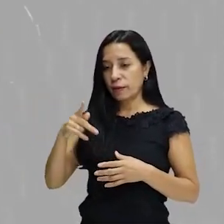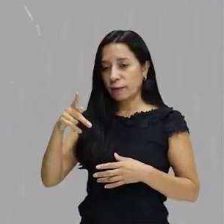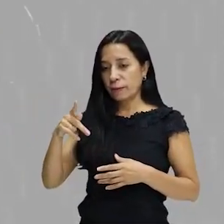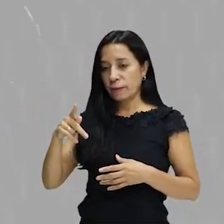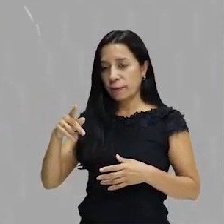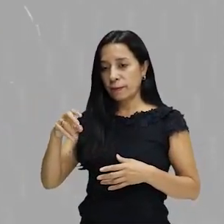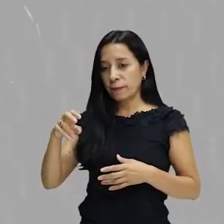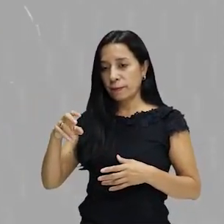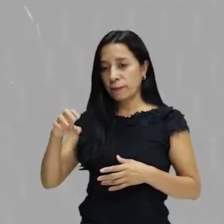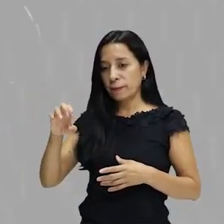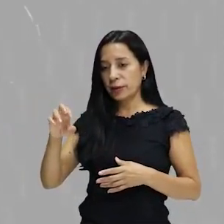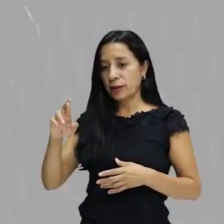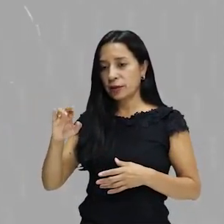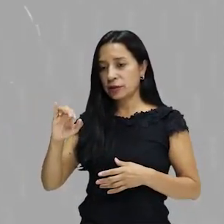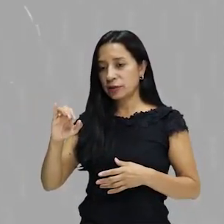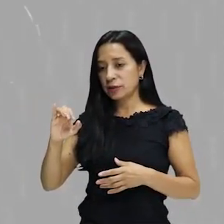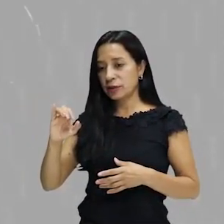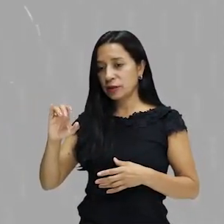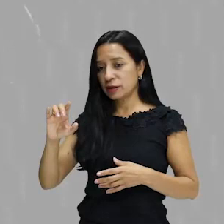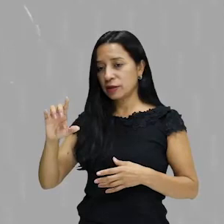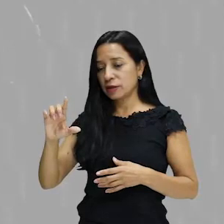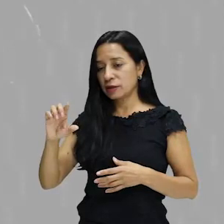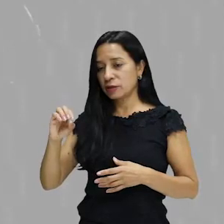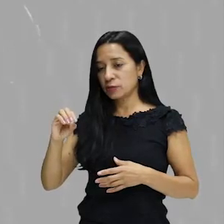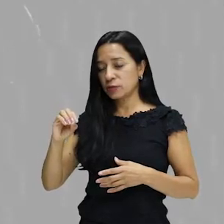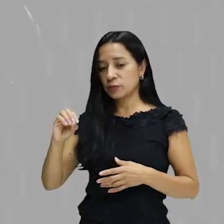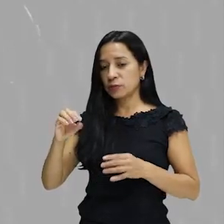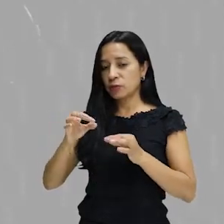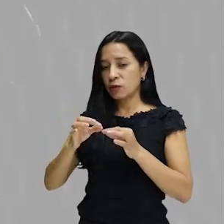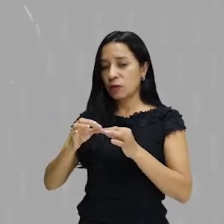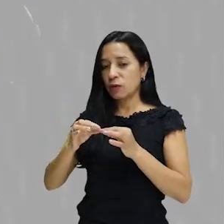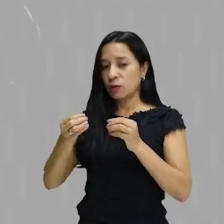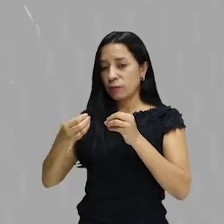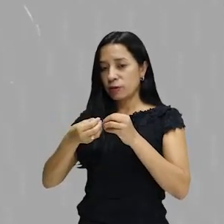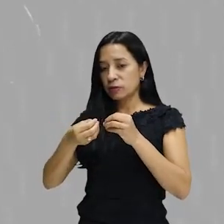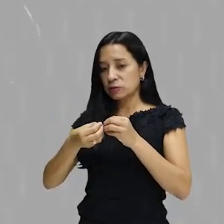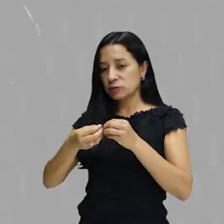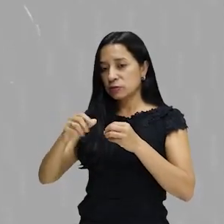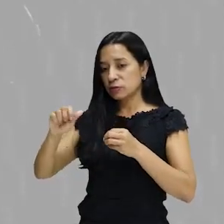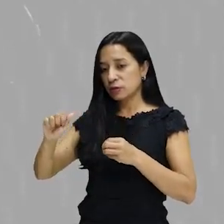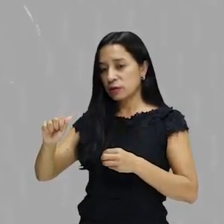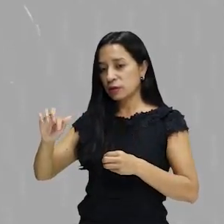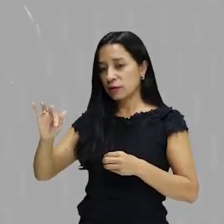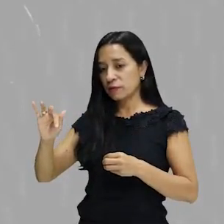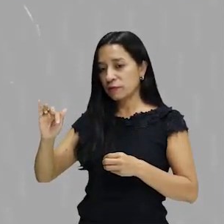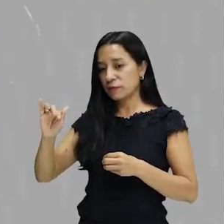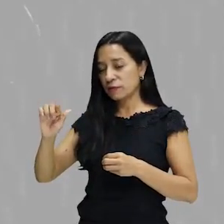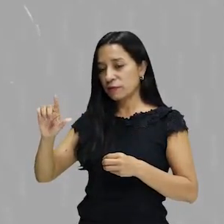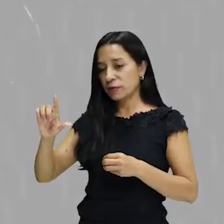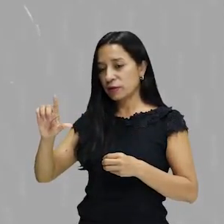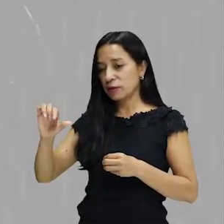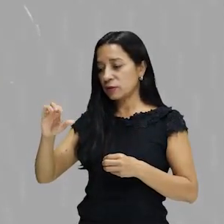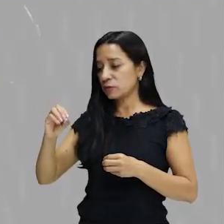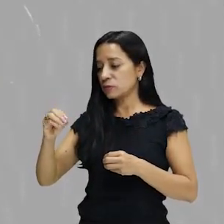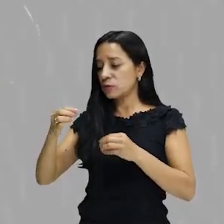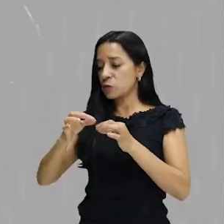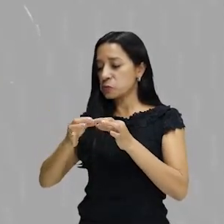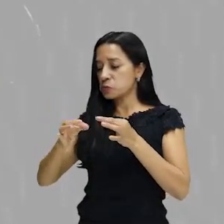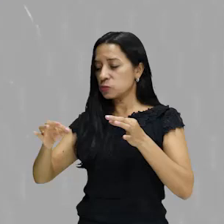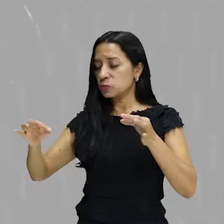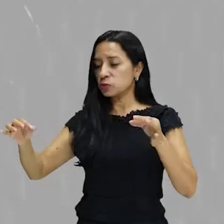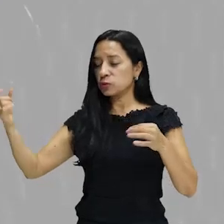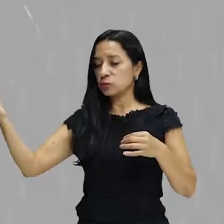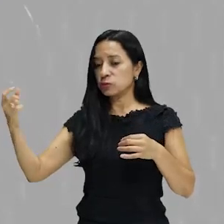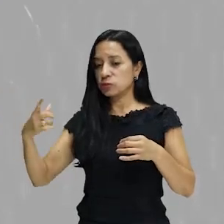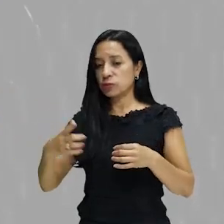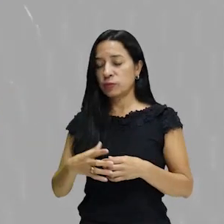distância em linha reta é menor, e o afélio mais distante. O Sol ocupa um dos focos da elipse, né?